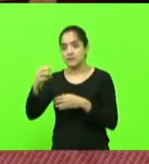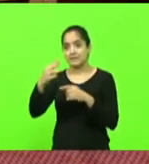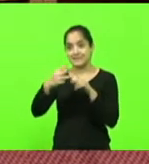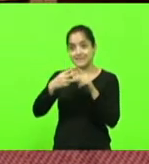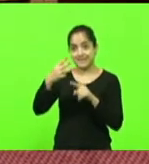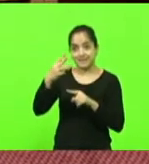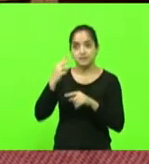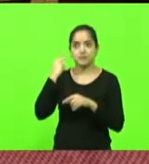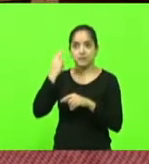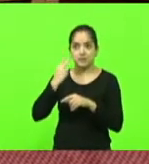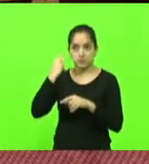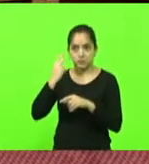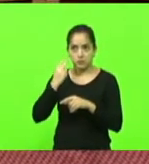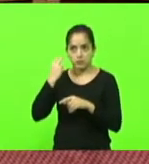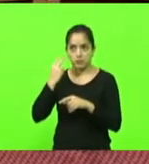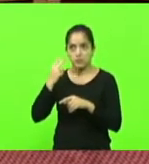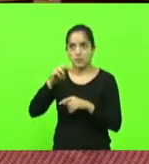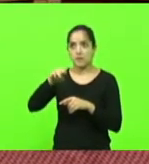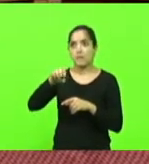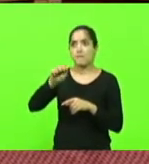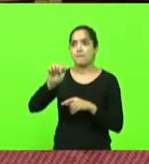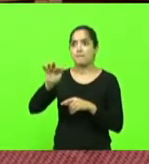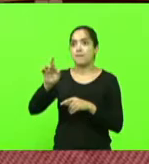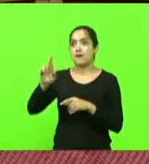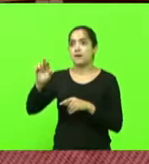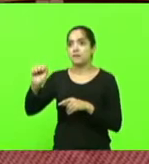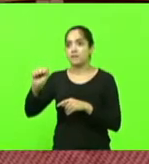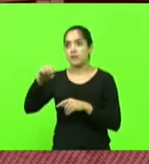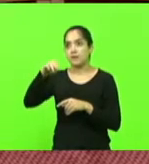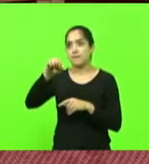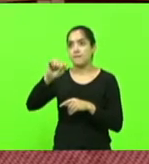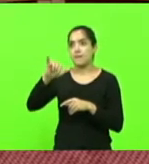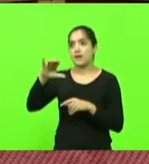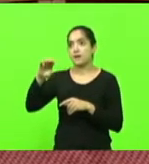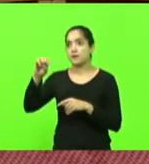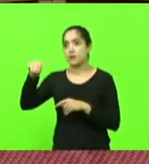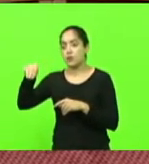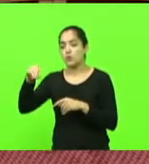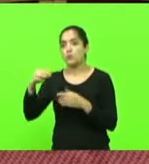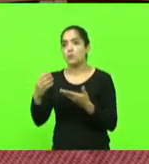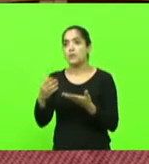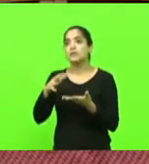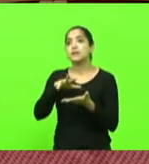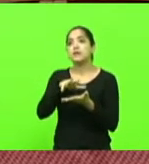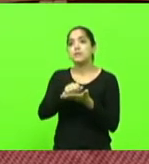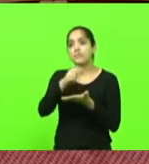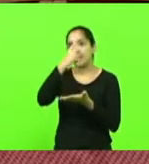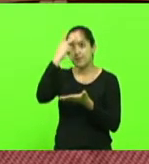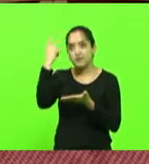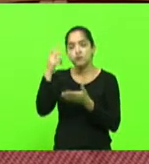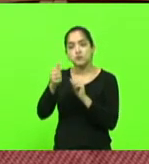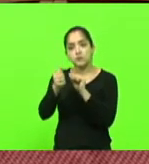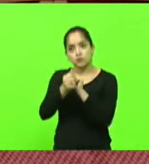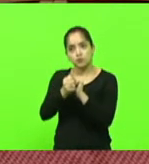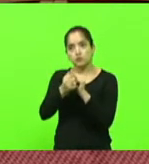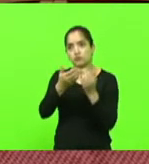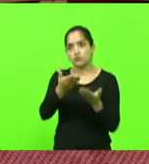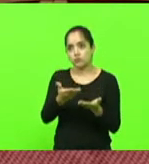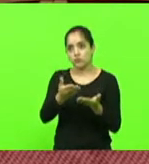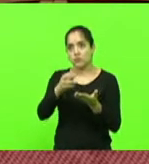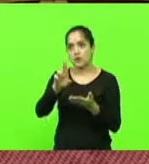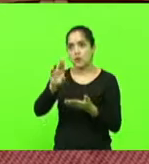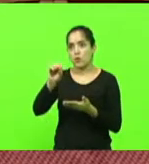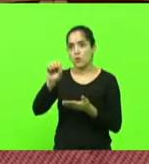o Mafra, o Maico e o seu Olindo. Mas também fazer o registro das pessoas que acompanham eles, a